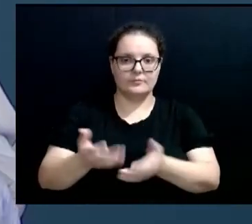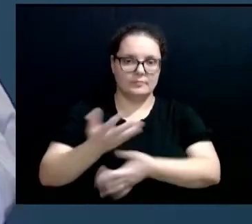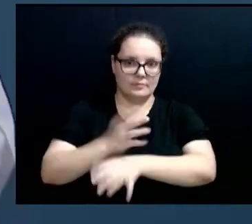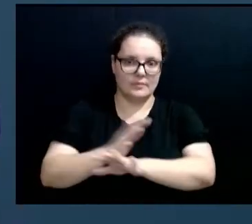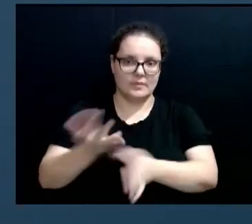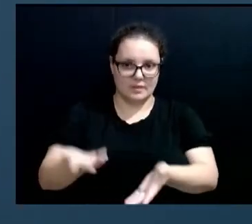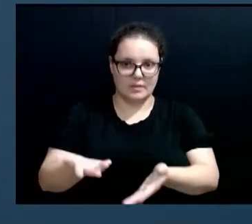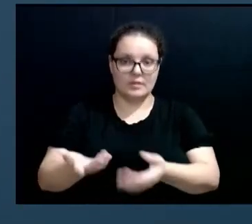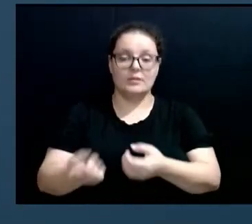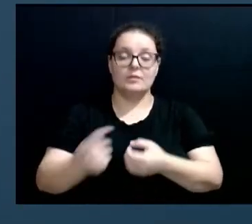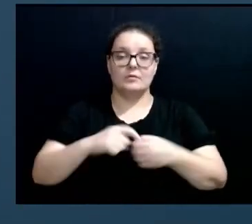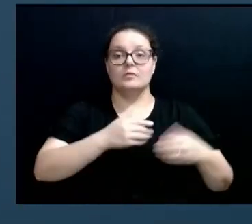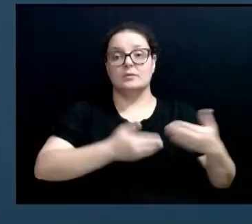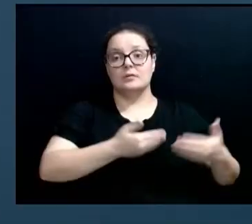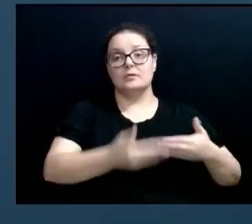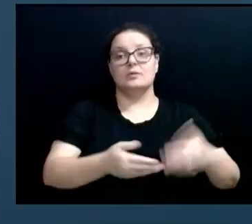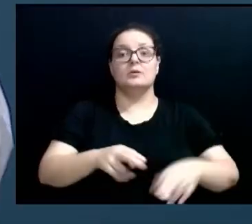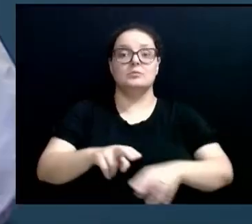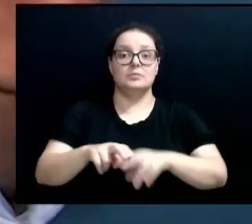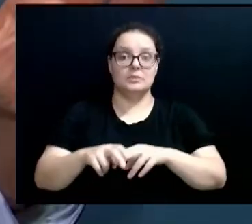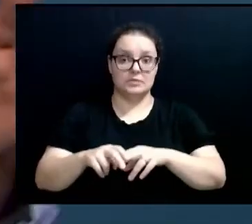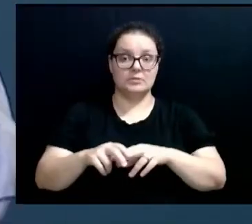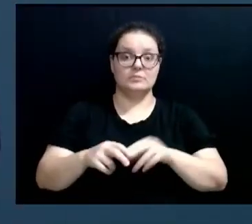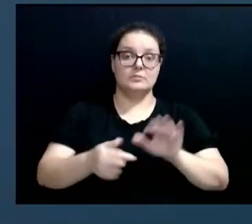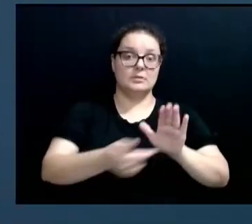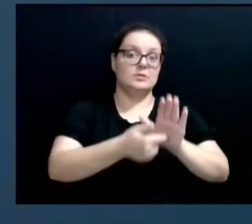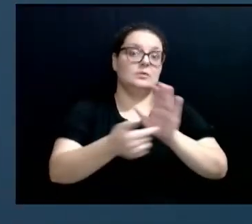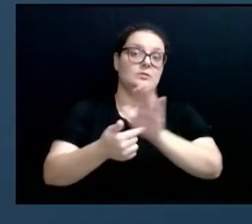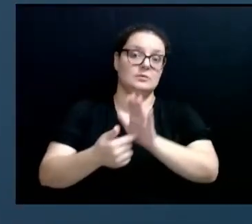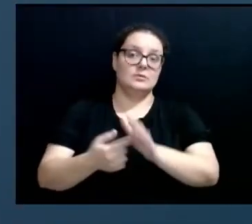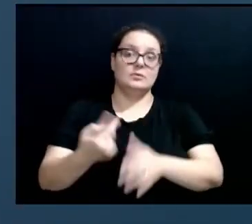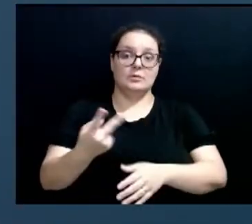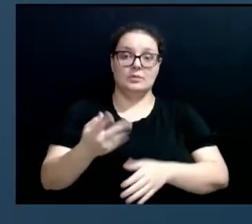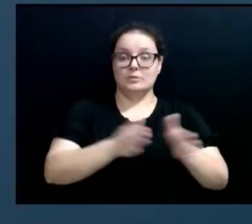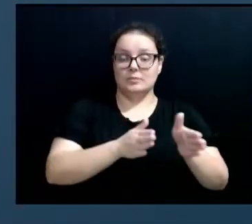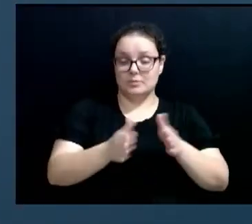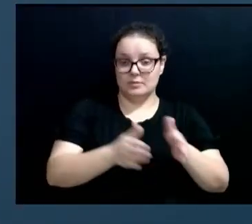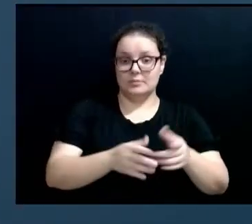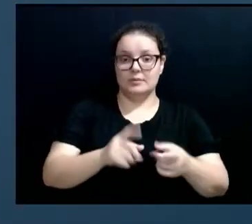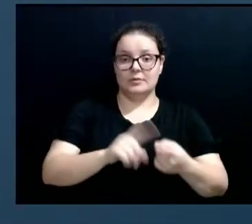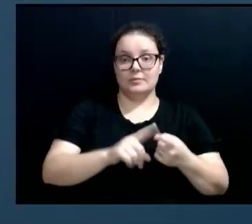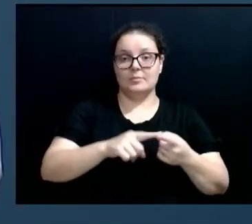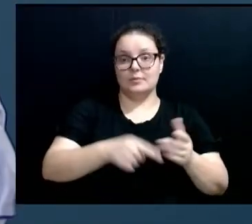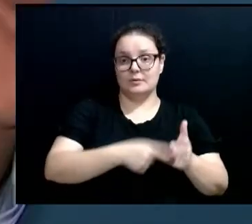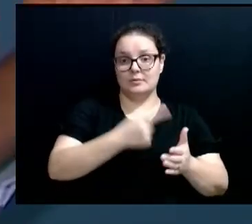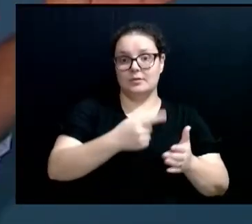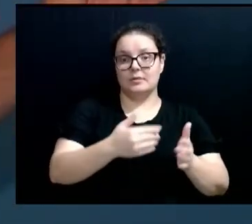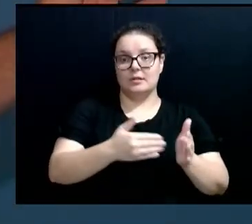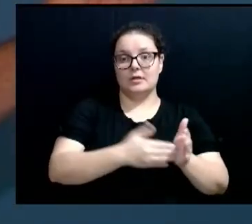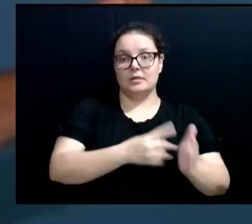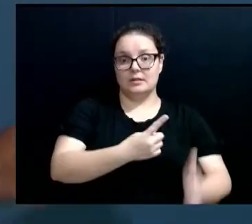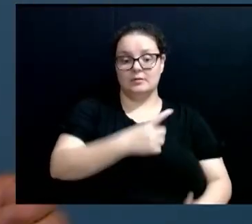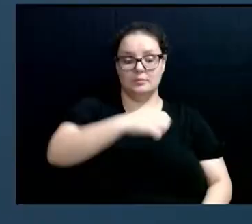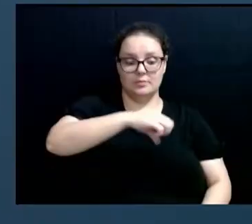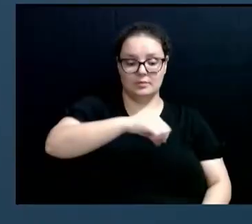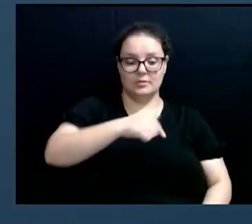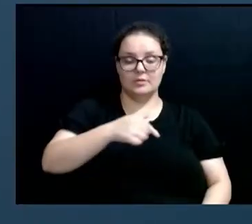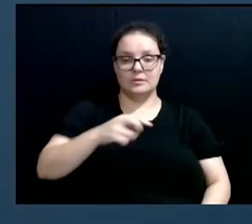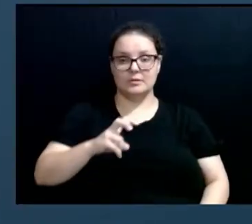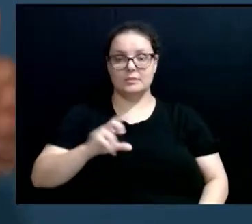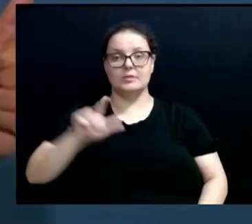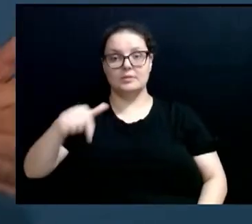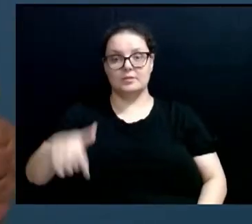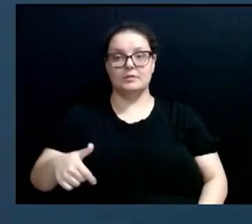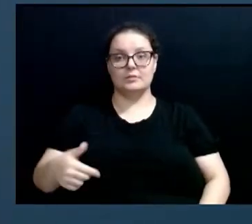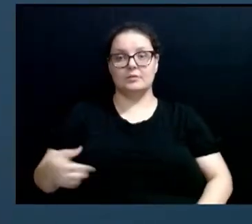recentemente, por isso até a exposição retrata as duas fases. Na primeira fase, até 1975, e depois a fase mais recente